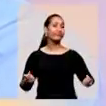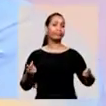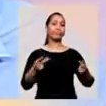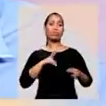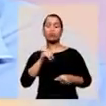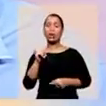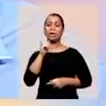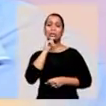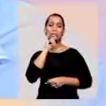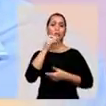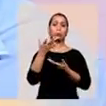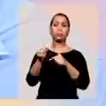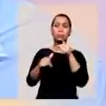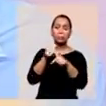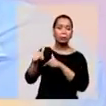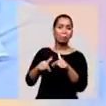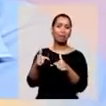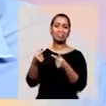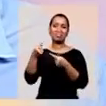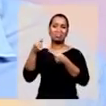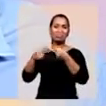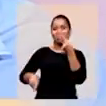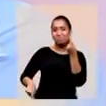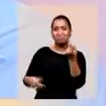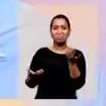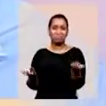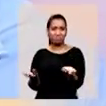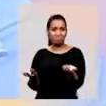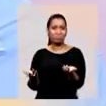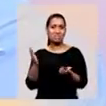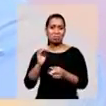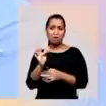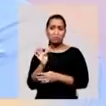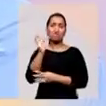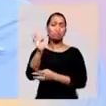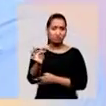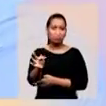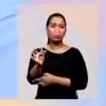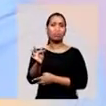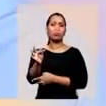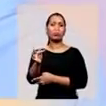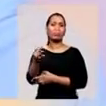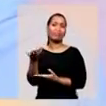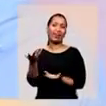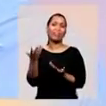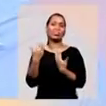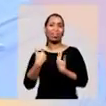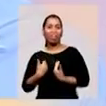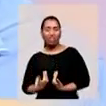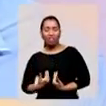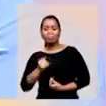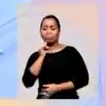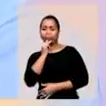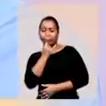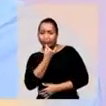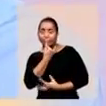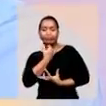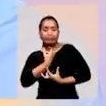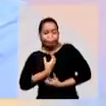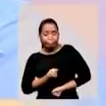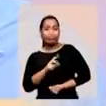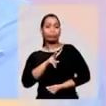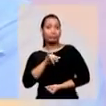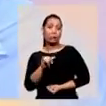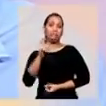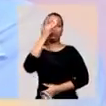ou ele vai para uma mão de obra que não tem nada a ver, e isso nós sabemos que lá na frente vai causar uma desmotivação. Frustração. Uma